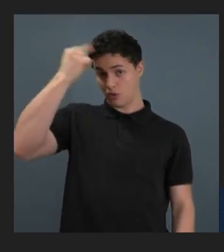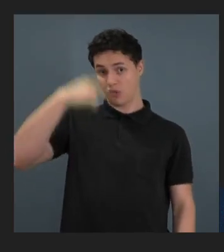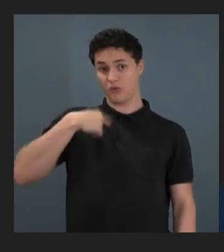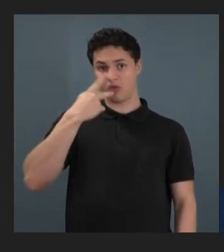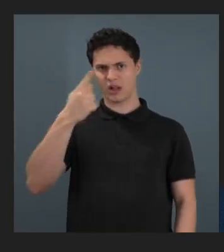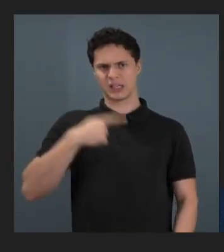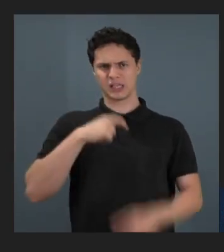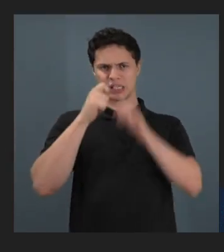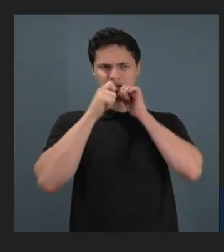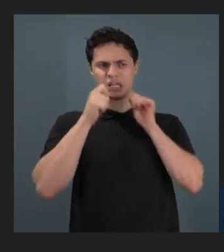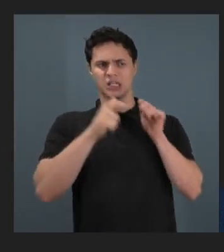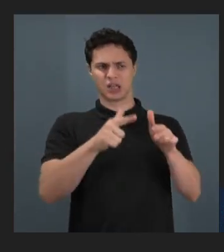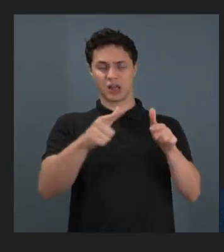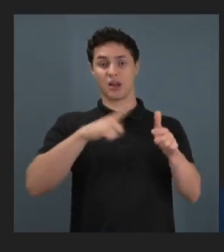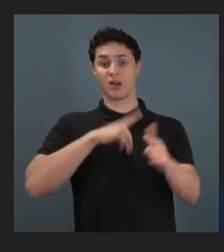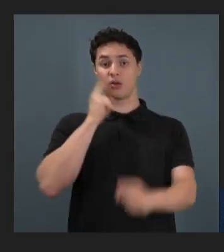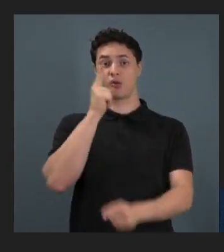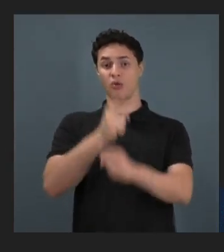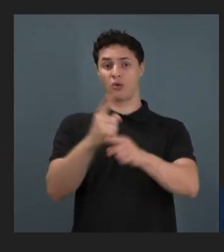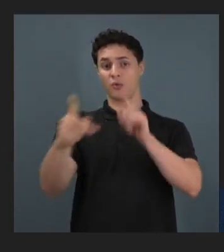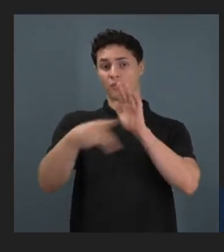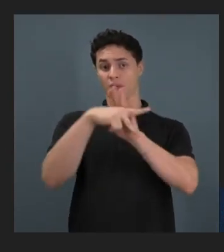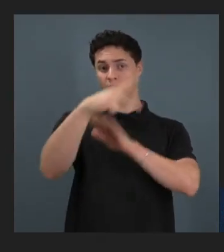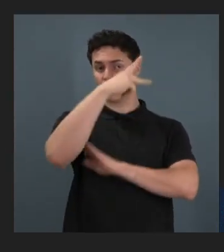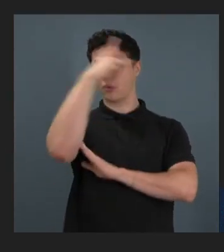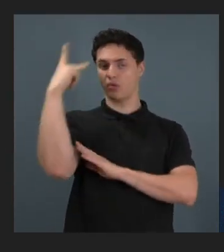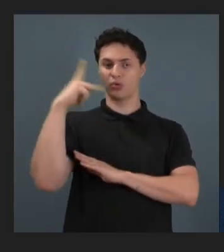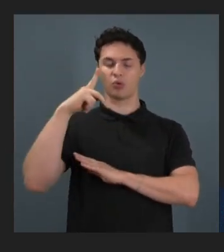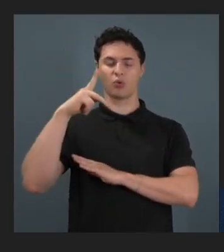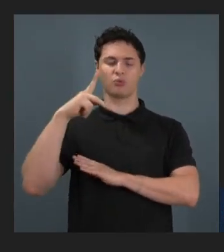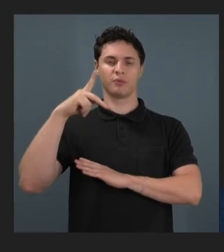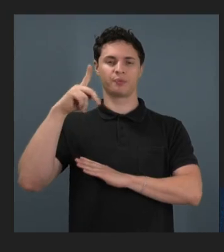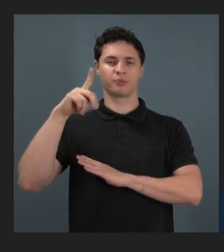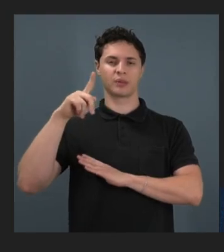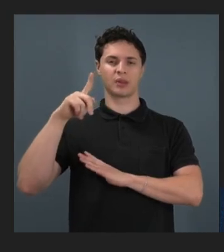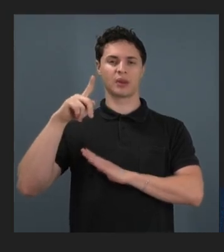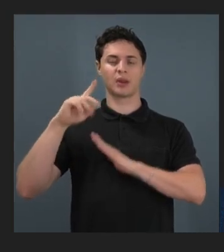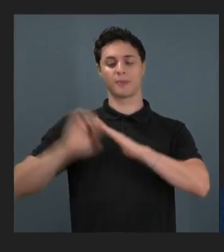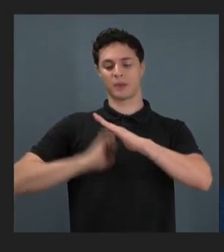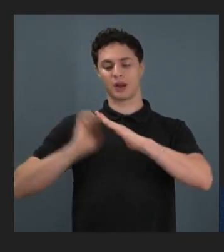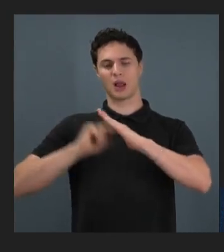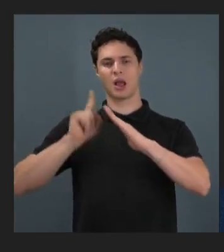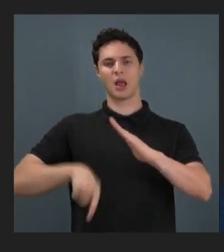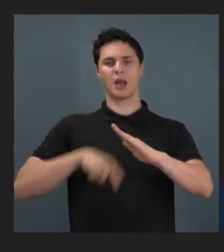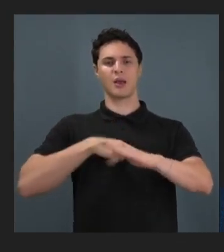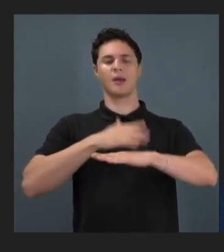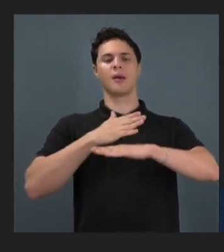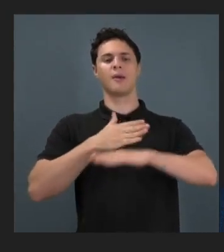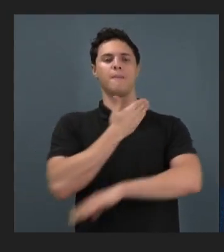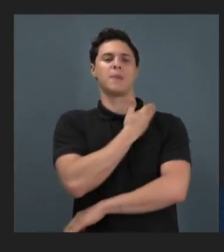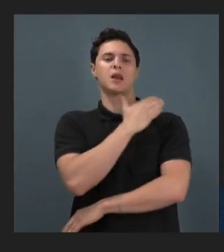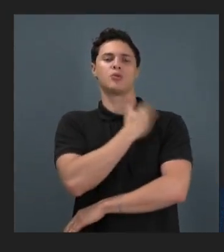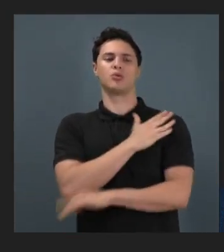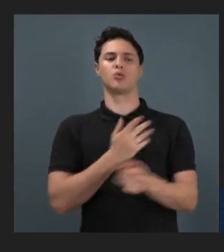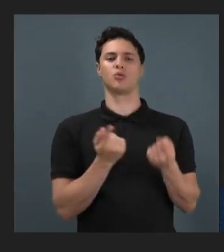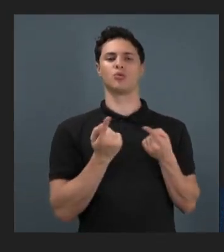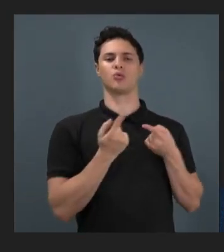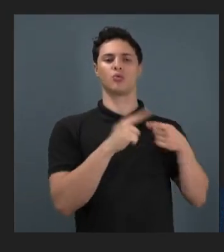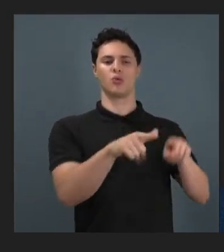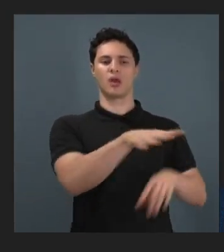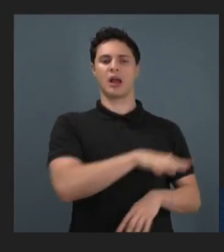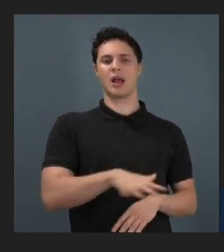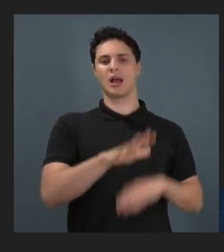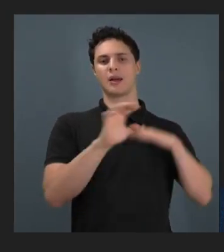a encontros com empresários é preconceito contra a iniciativa